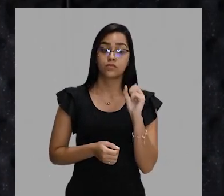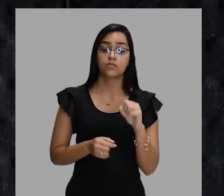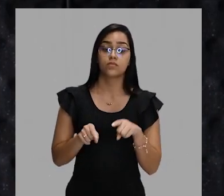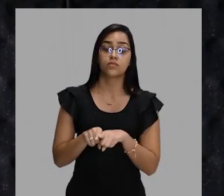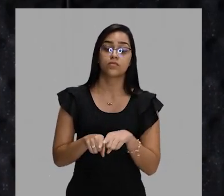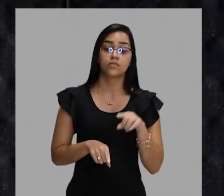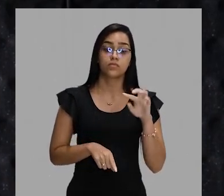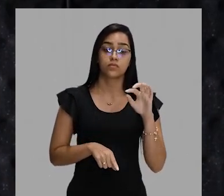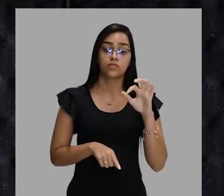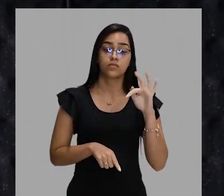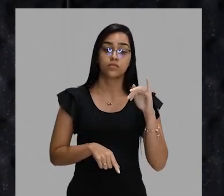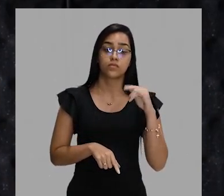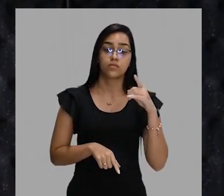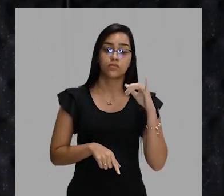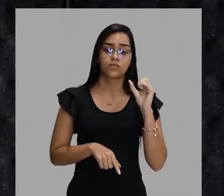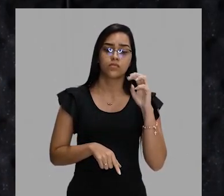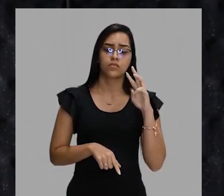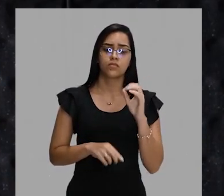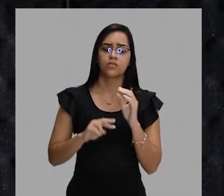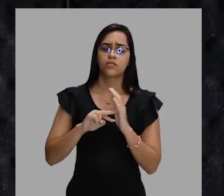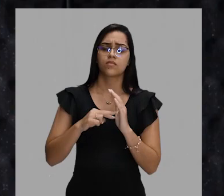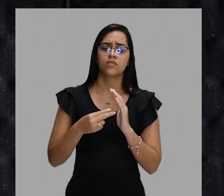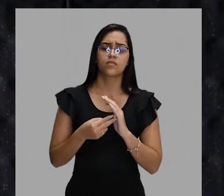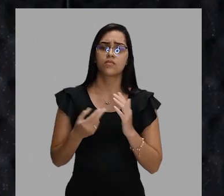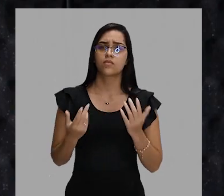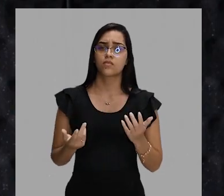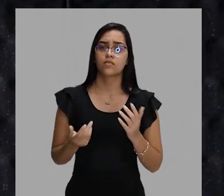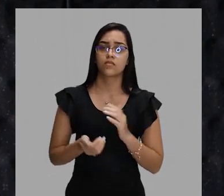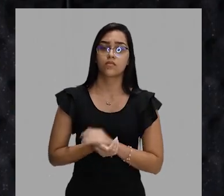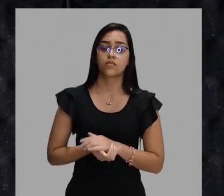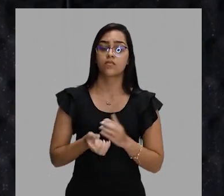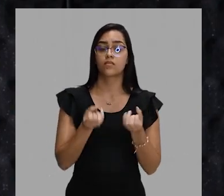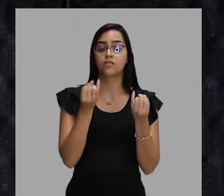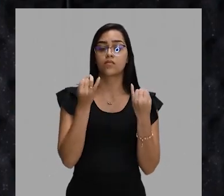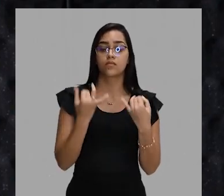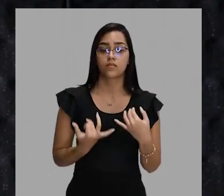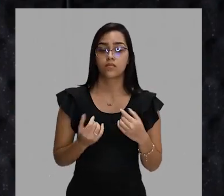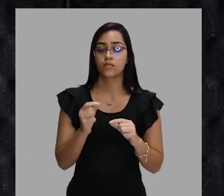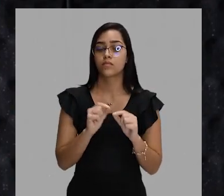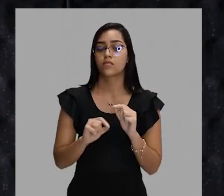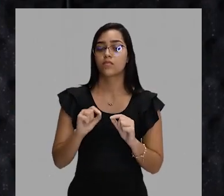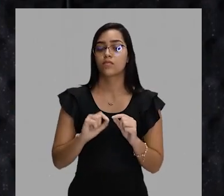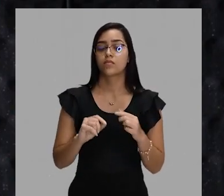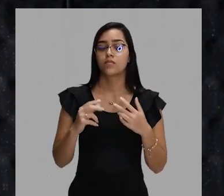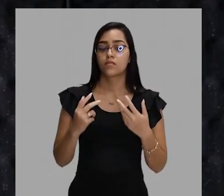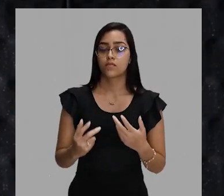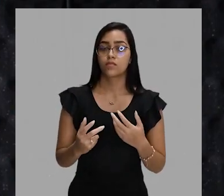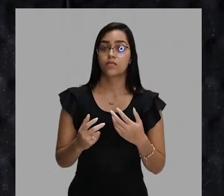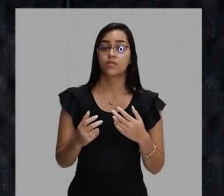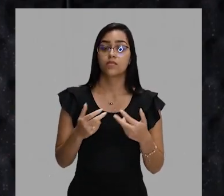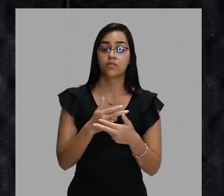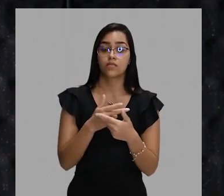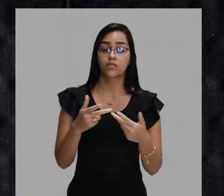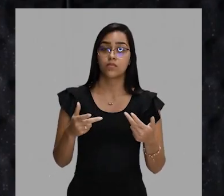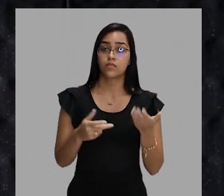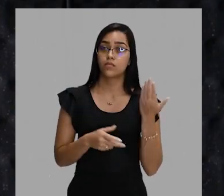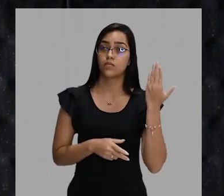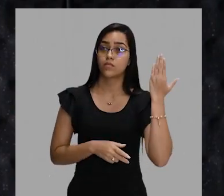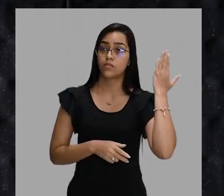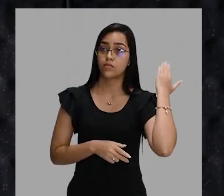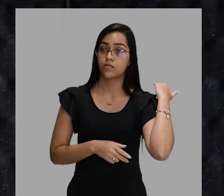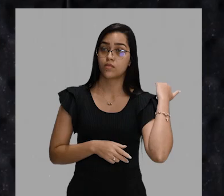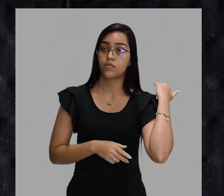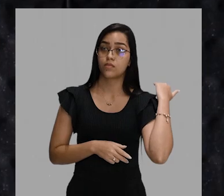fixismo cai por terra. O que é o fixismo? O fixismo ele fala que as espécies do